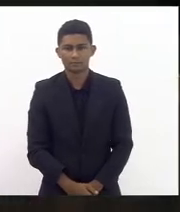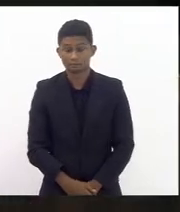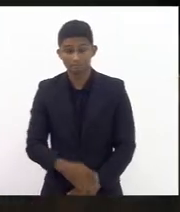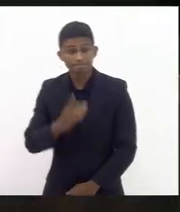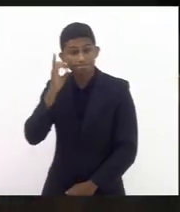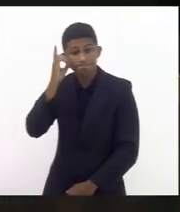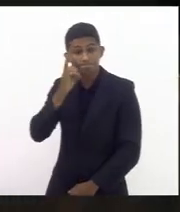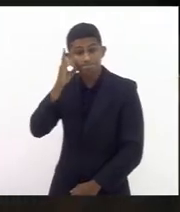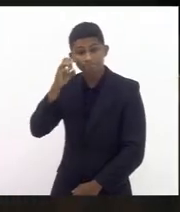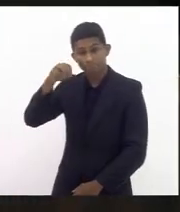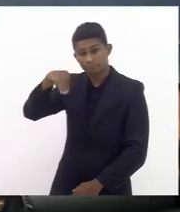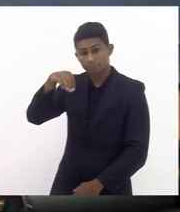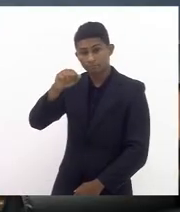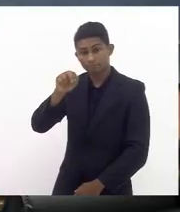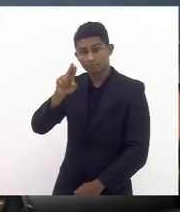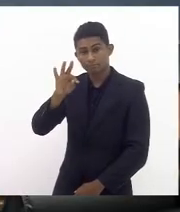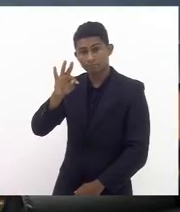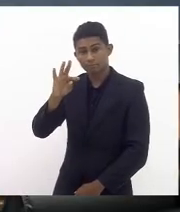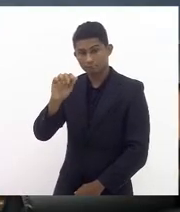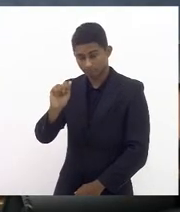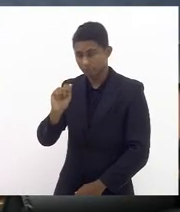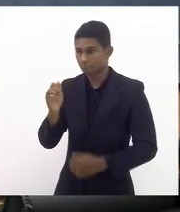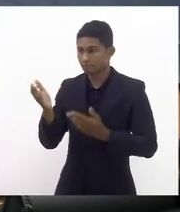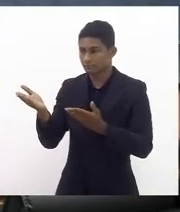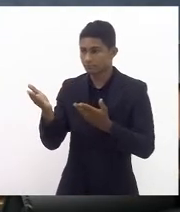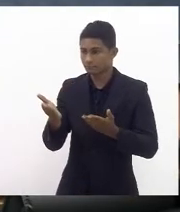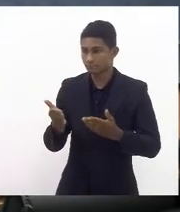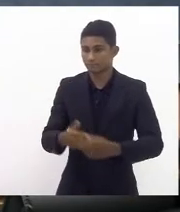Deputada Marta Rocha.